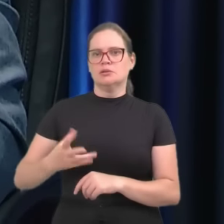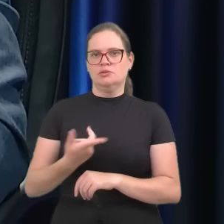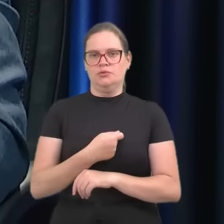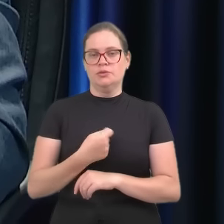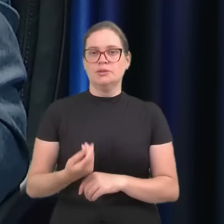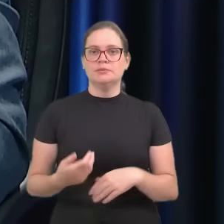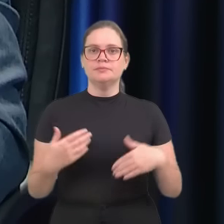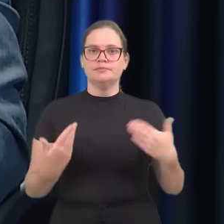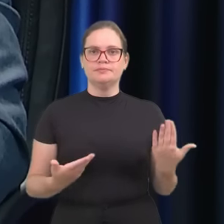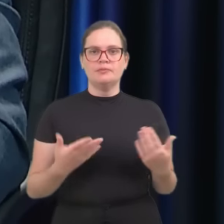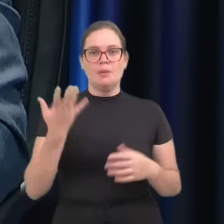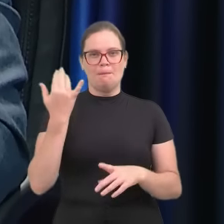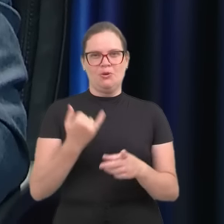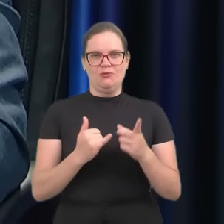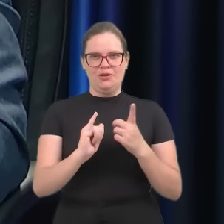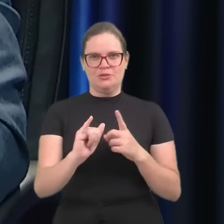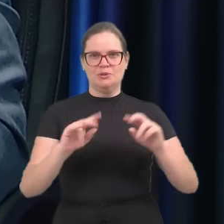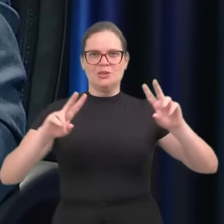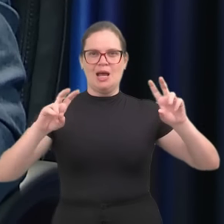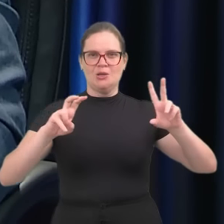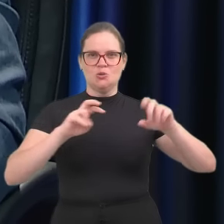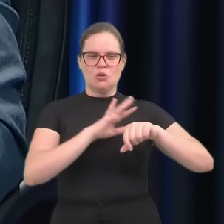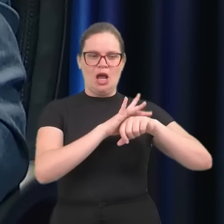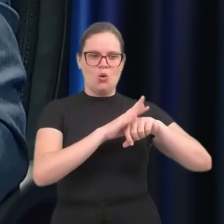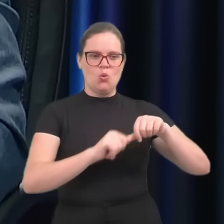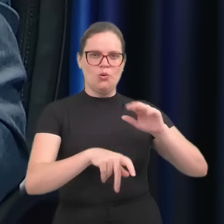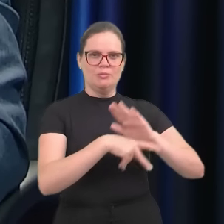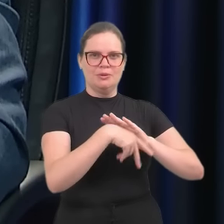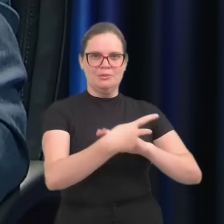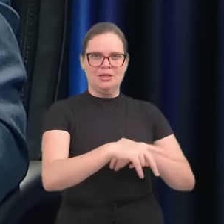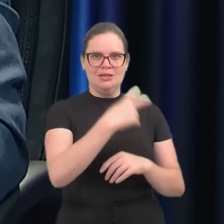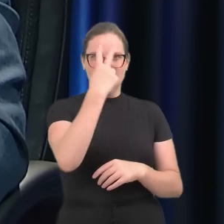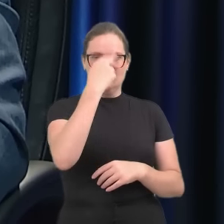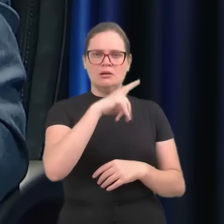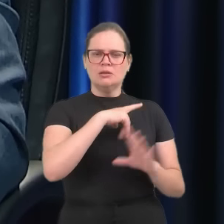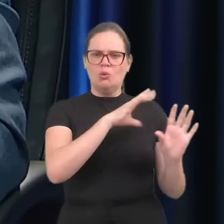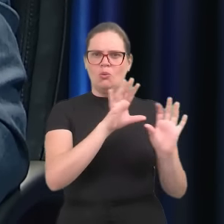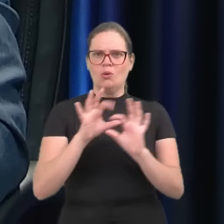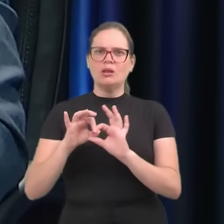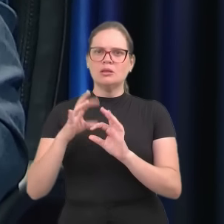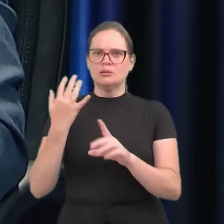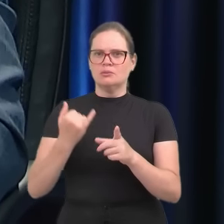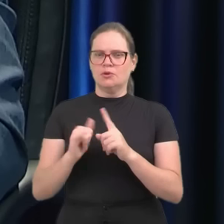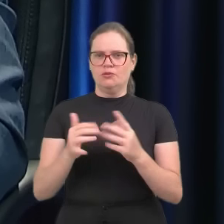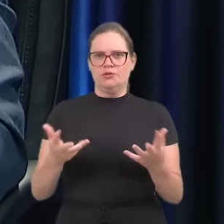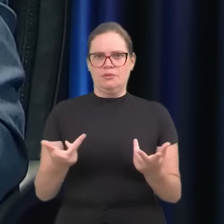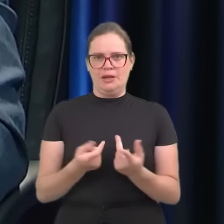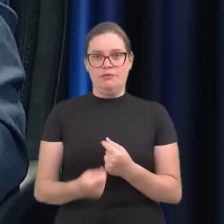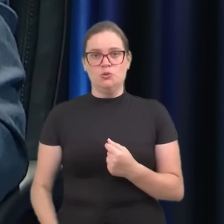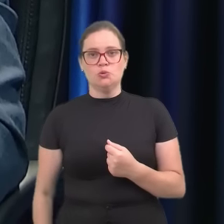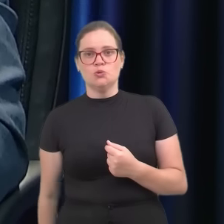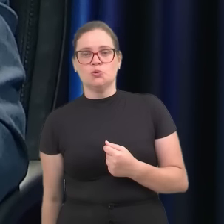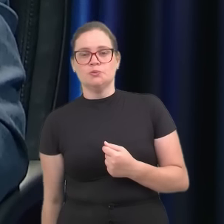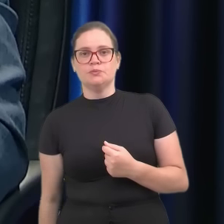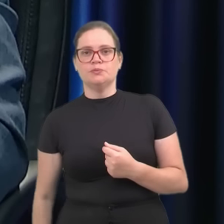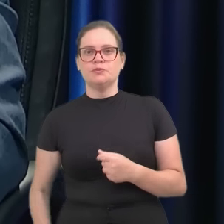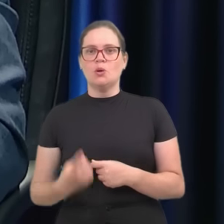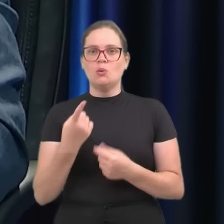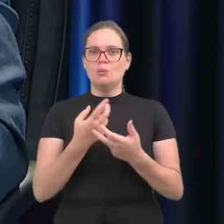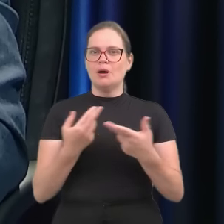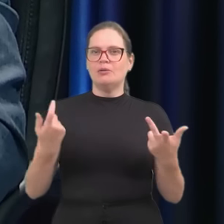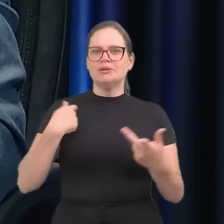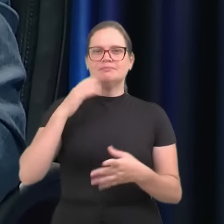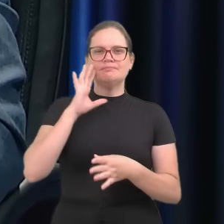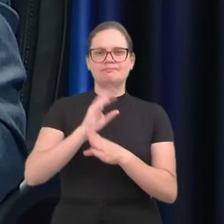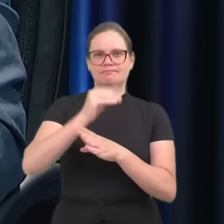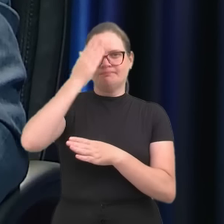Então, profeticamente, a cura desse cego, ela está revestida de todo um contexto profético extraordinário.